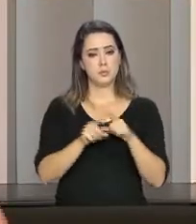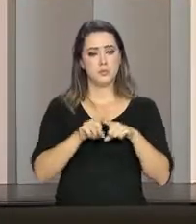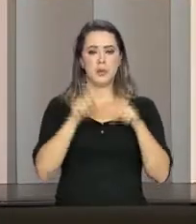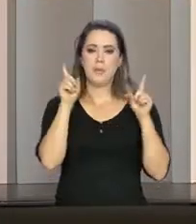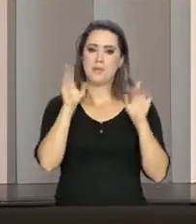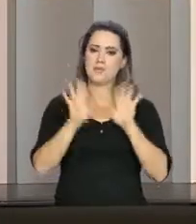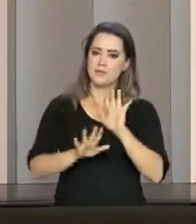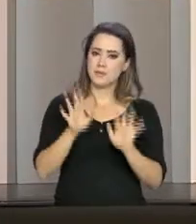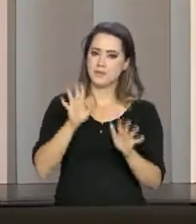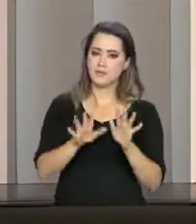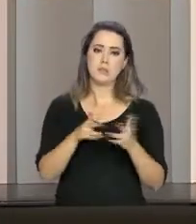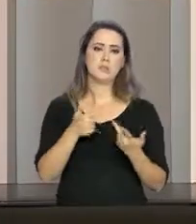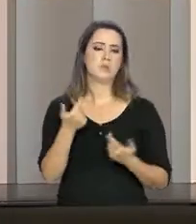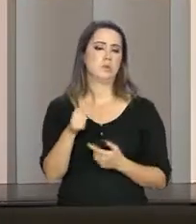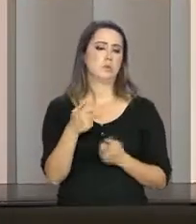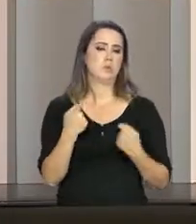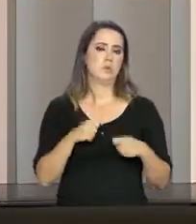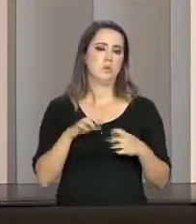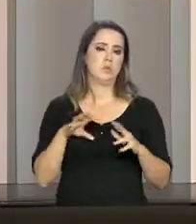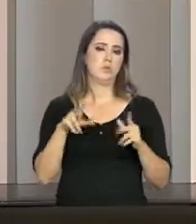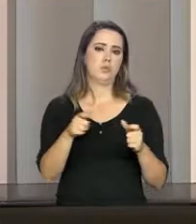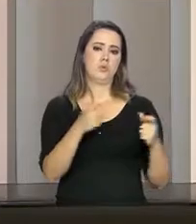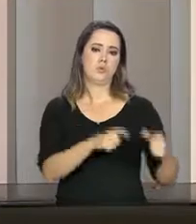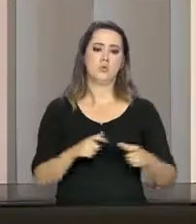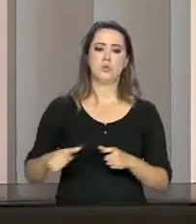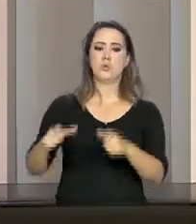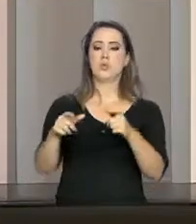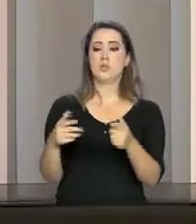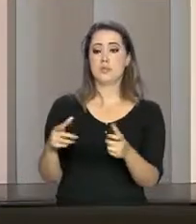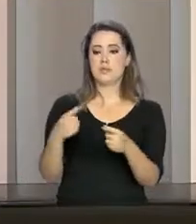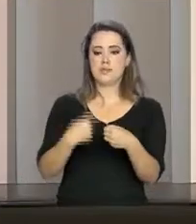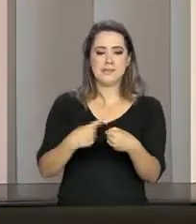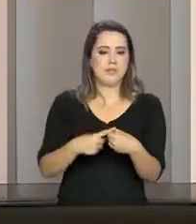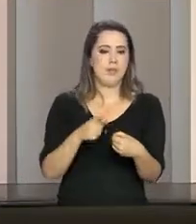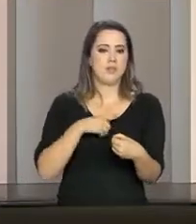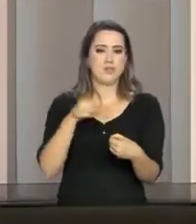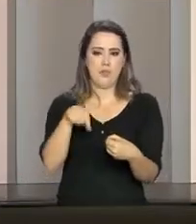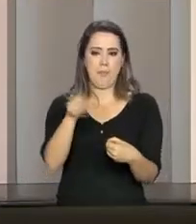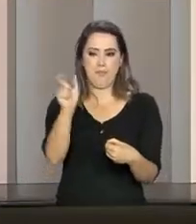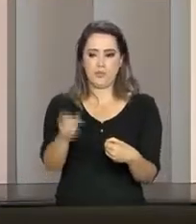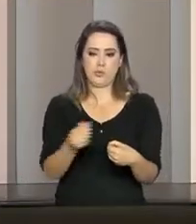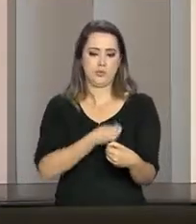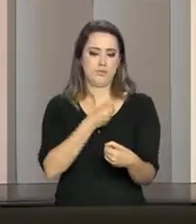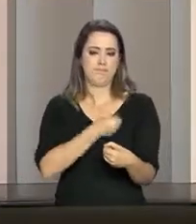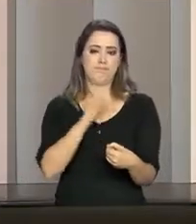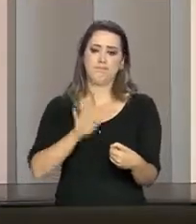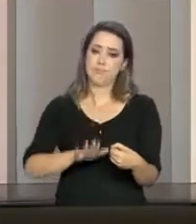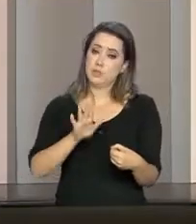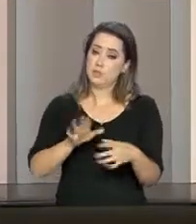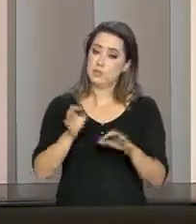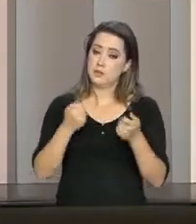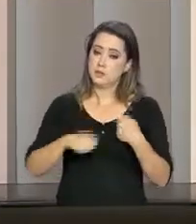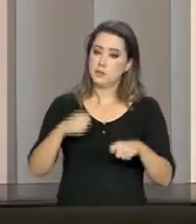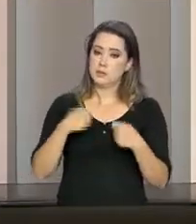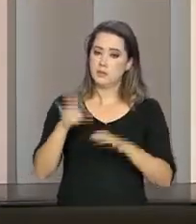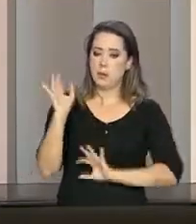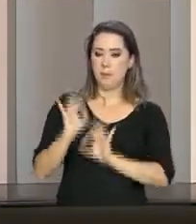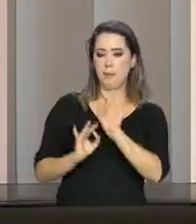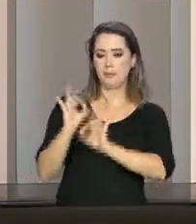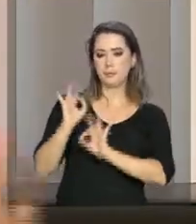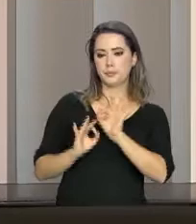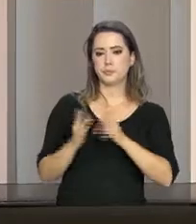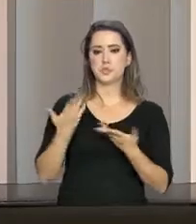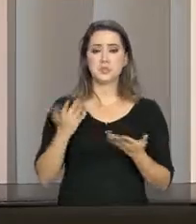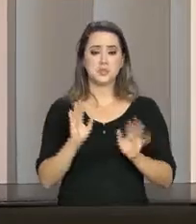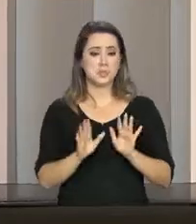eventualmente não necessariamente haverá aplicação daquela cidade onde o participante mora então isso vai demandar um planejamento do país da parte dele